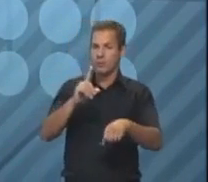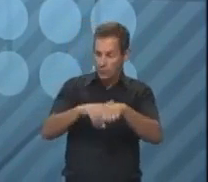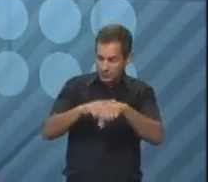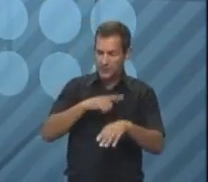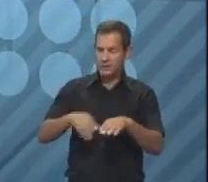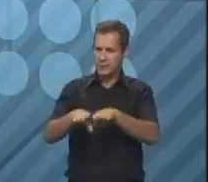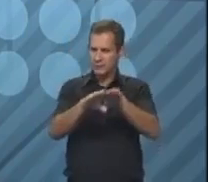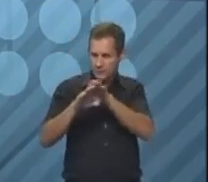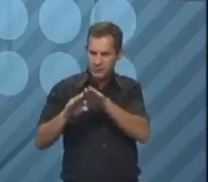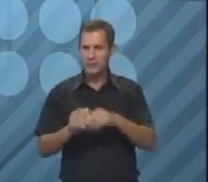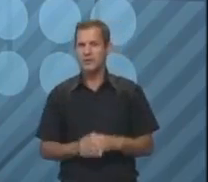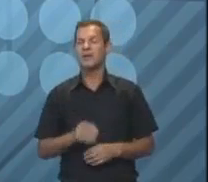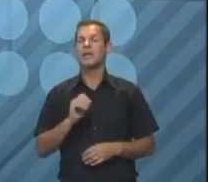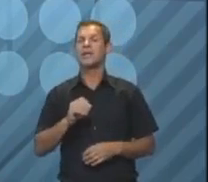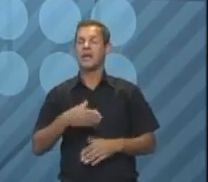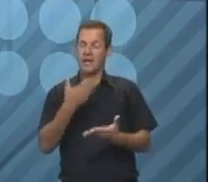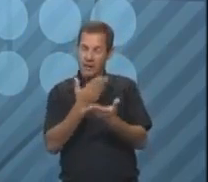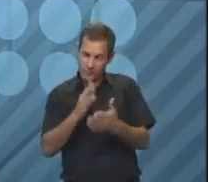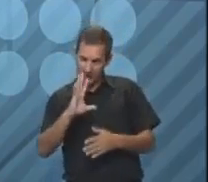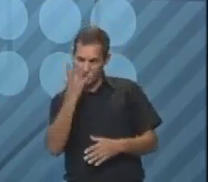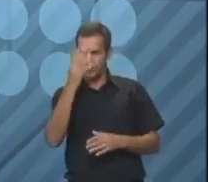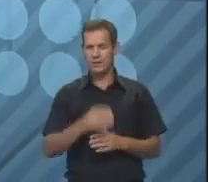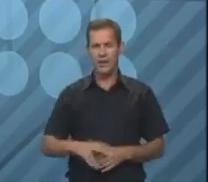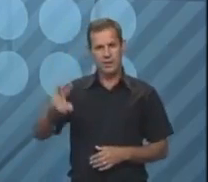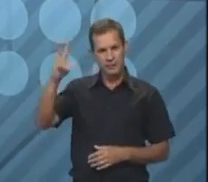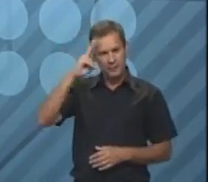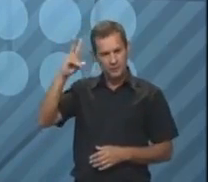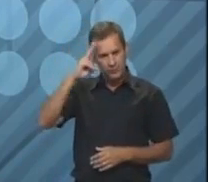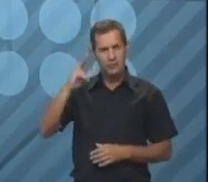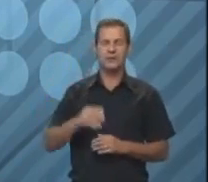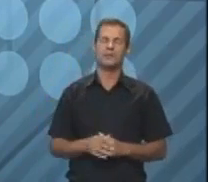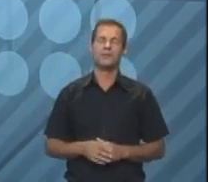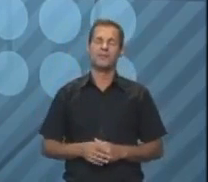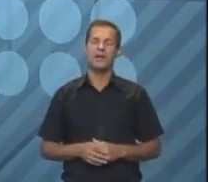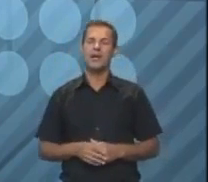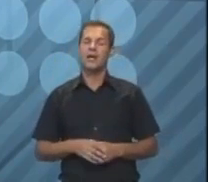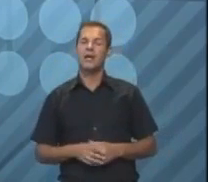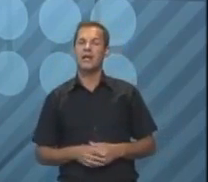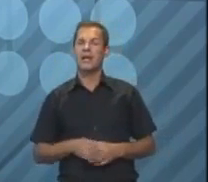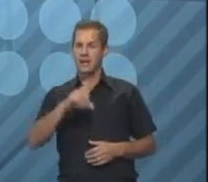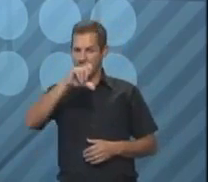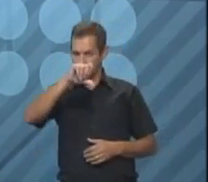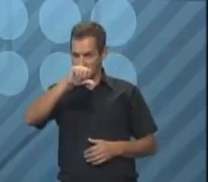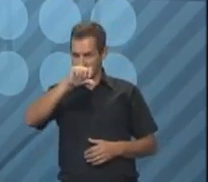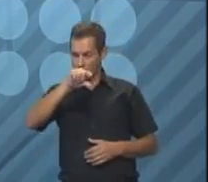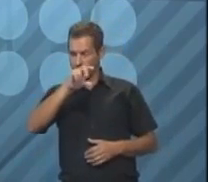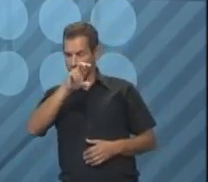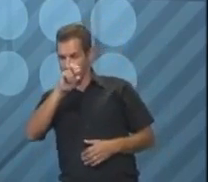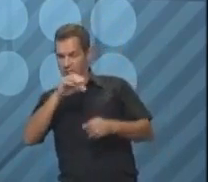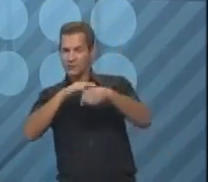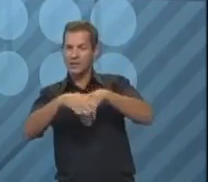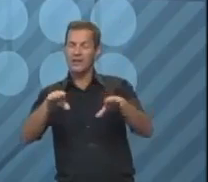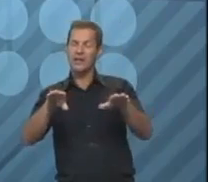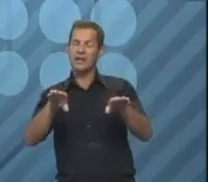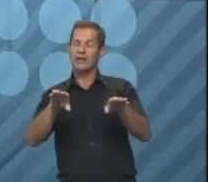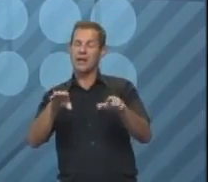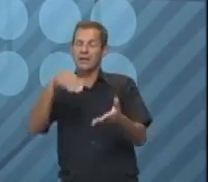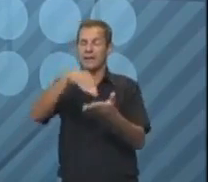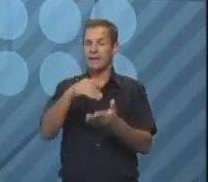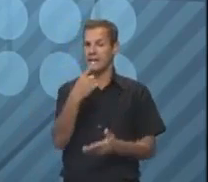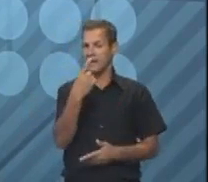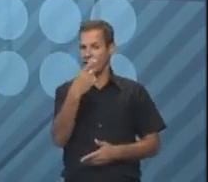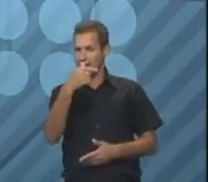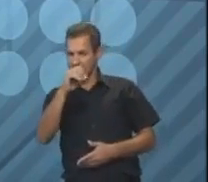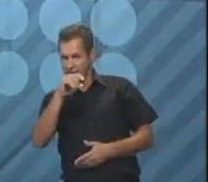de nivelamento. Então, essas aulas acontecem às segundas-feiras, das 9h05 às 10h35, o horário da